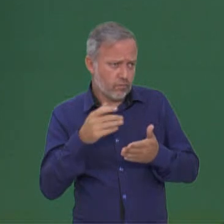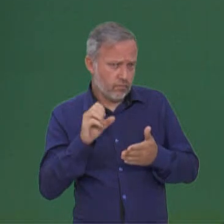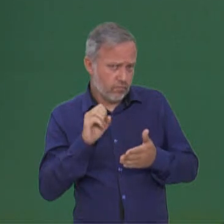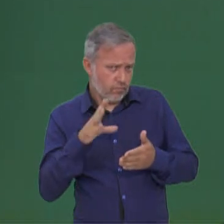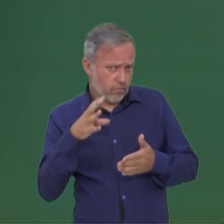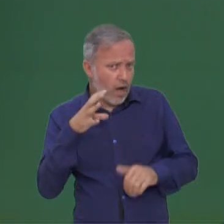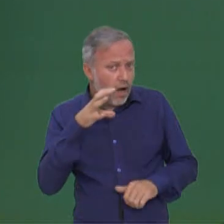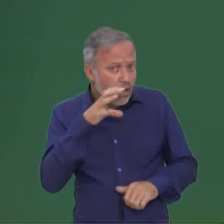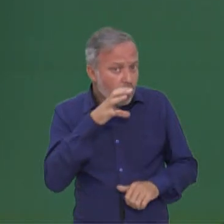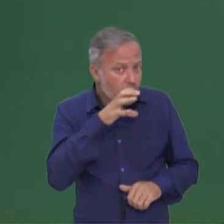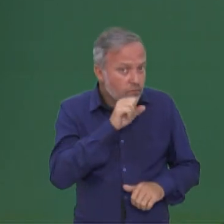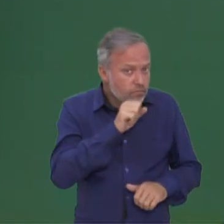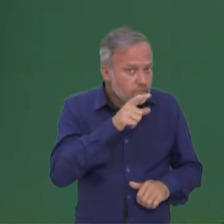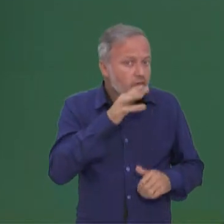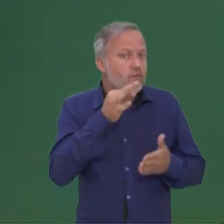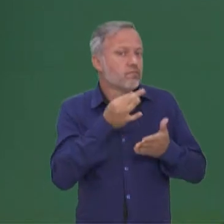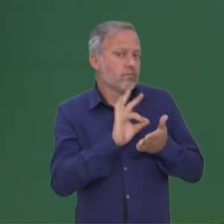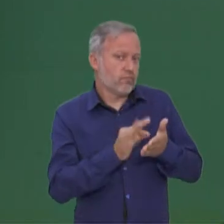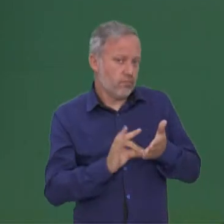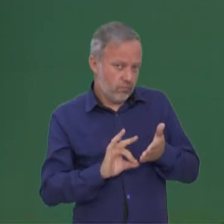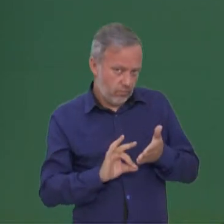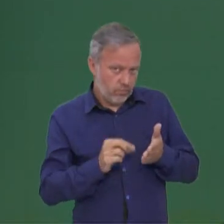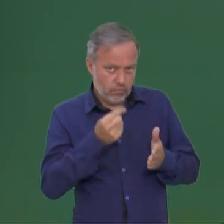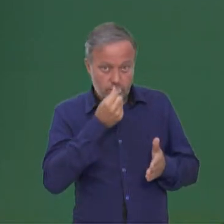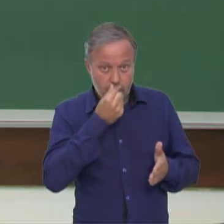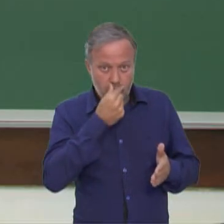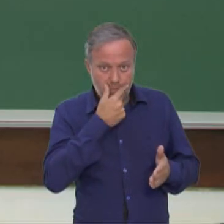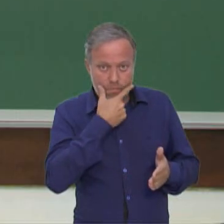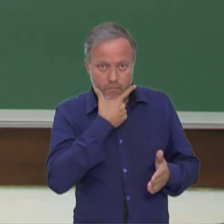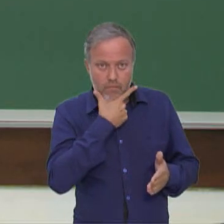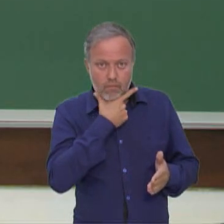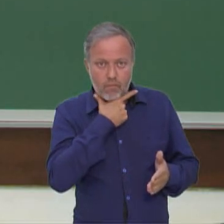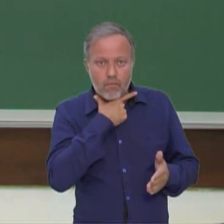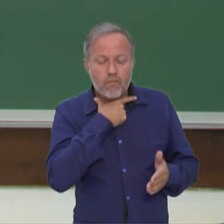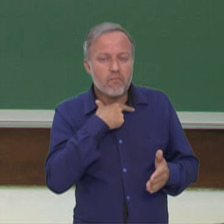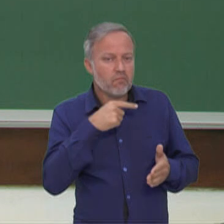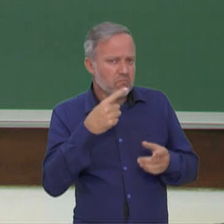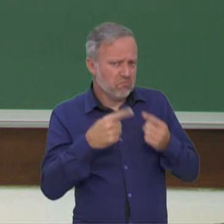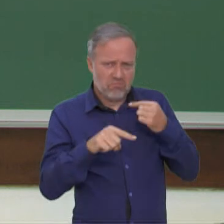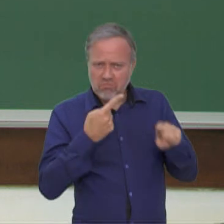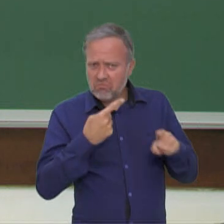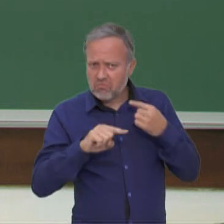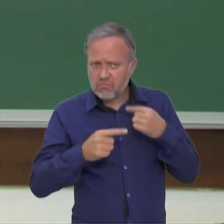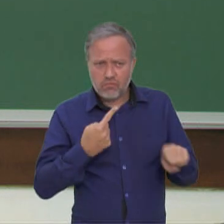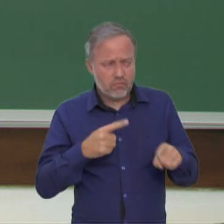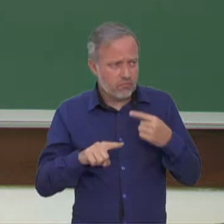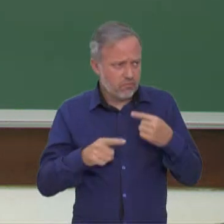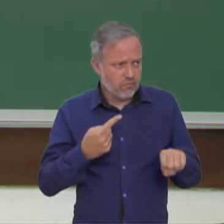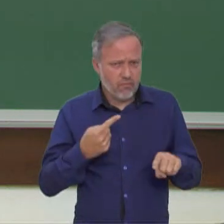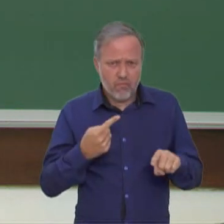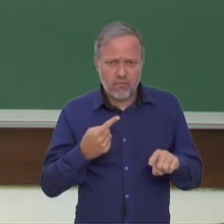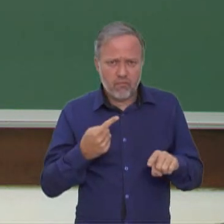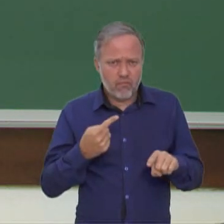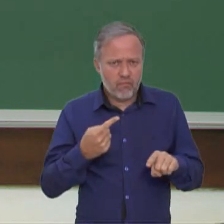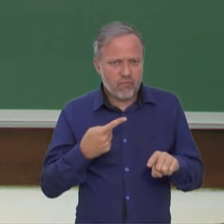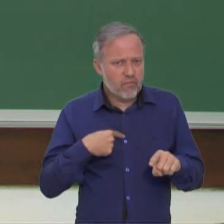brevemente, né, que ele foi escritor, enfim, mas eu não fiz crítica, não